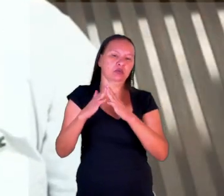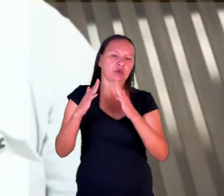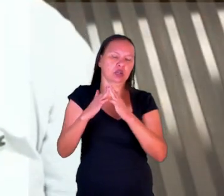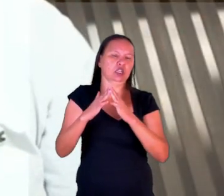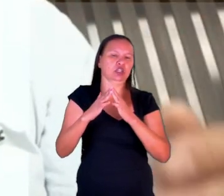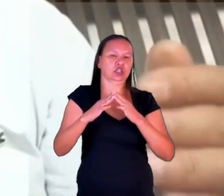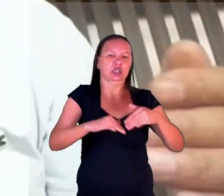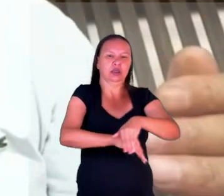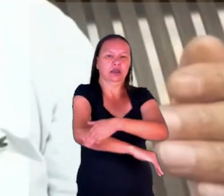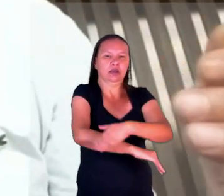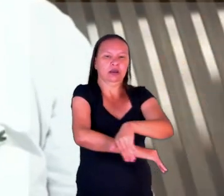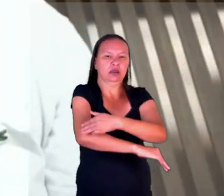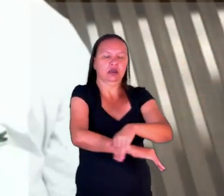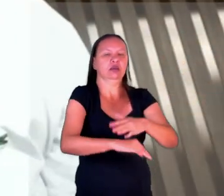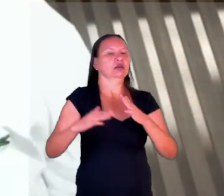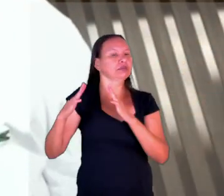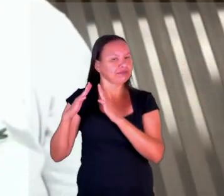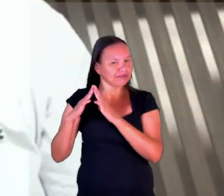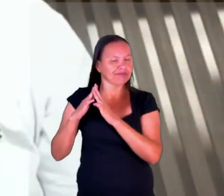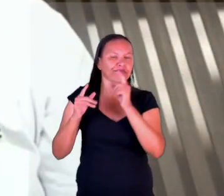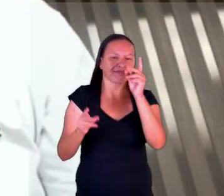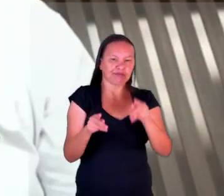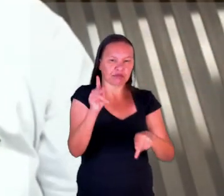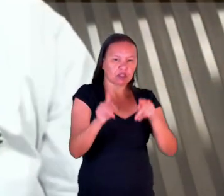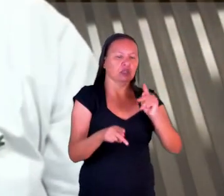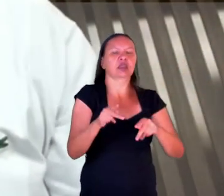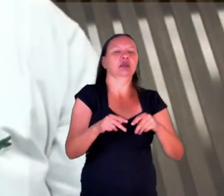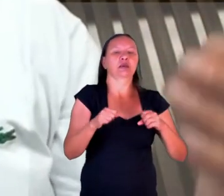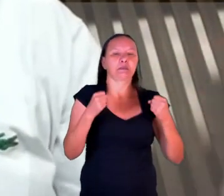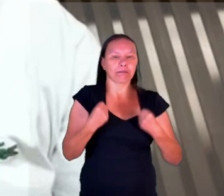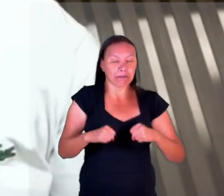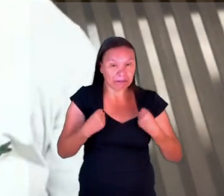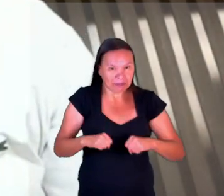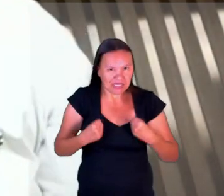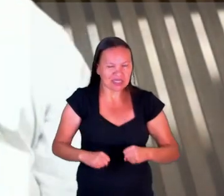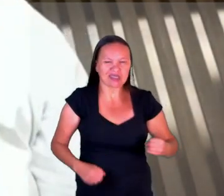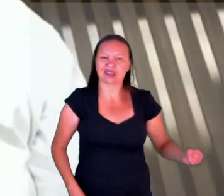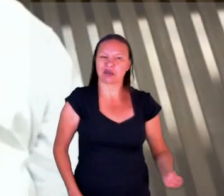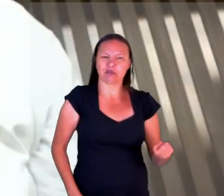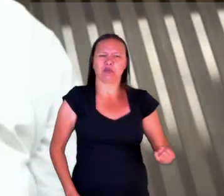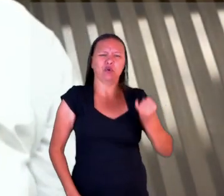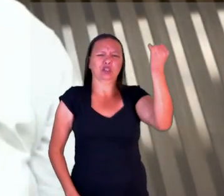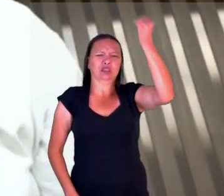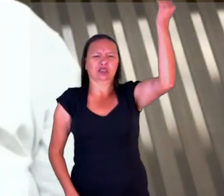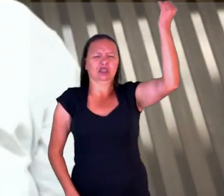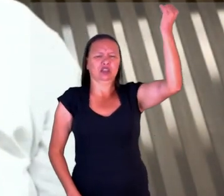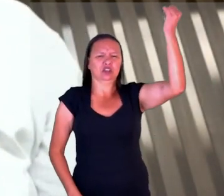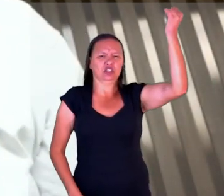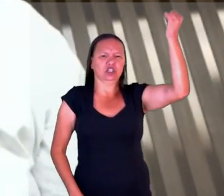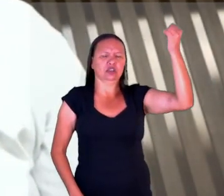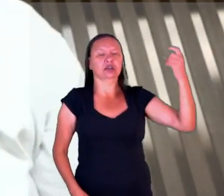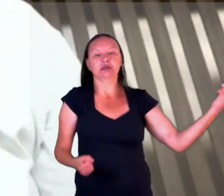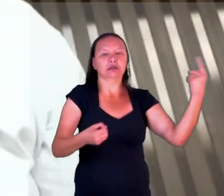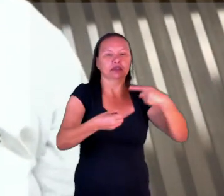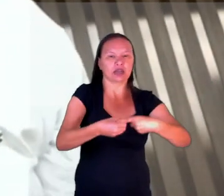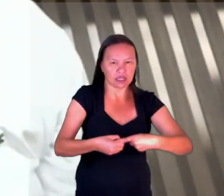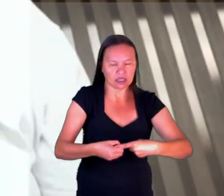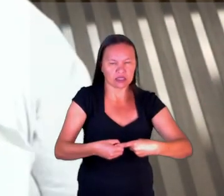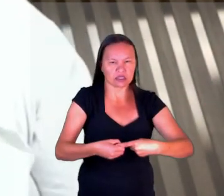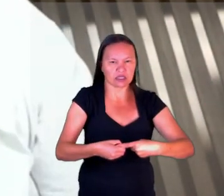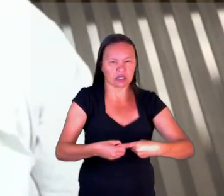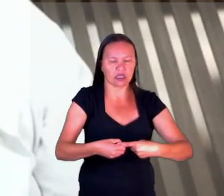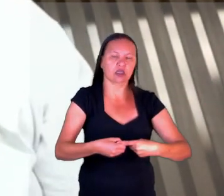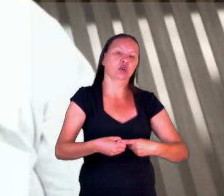e renda né É fundamental é necessário é imprescindível que a gente traga nesse tema eh eh eh